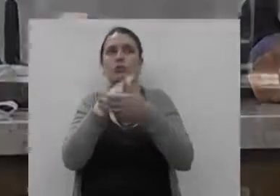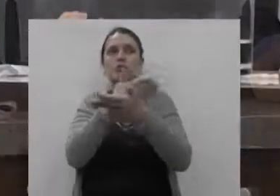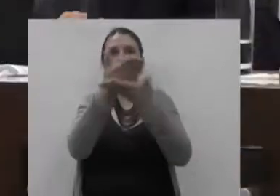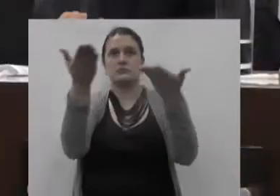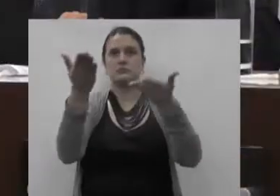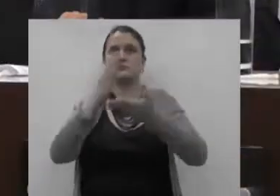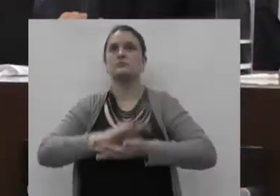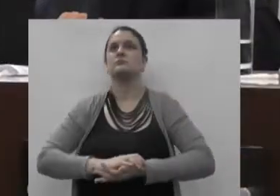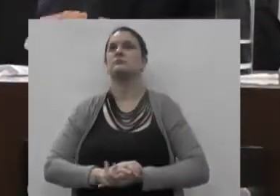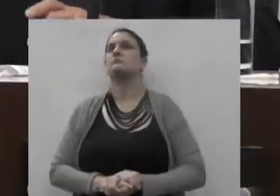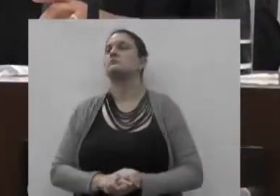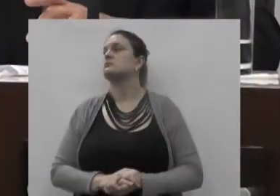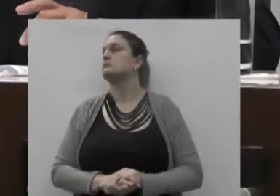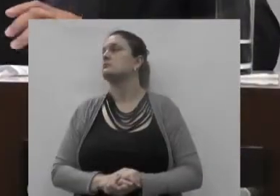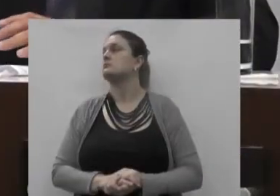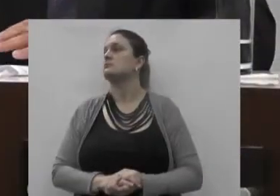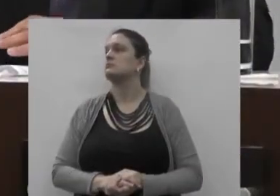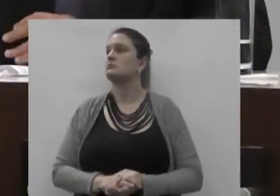noite.